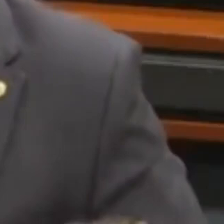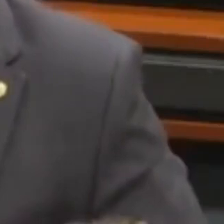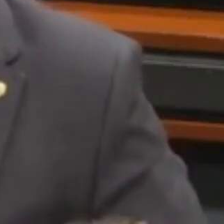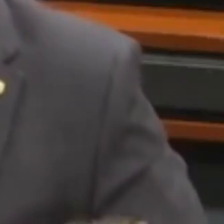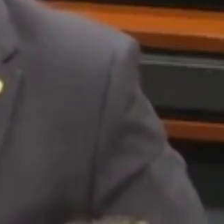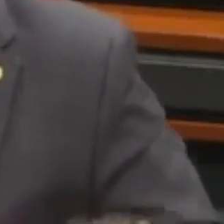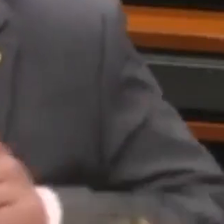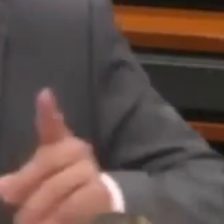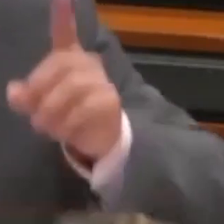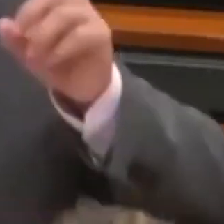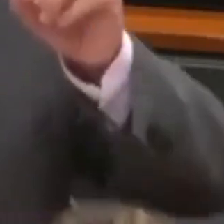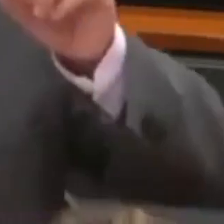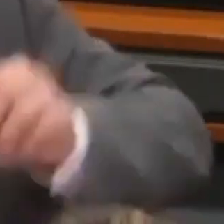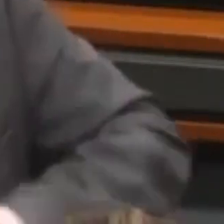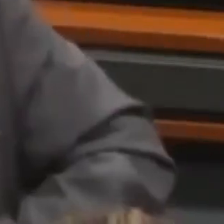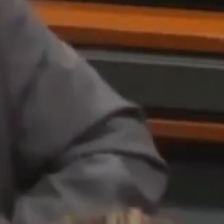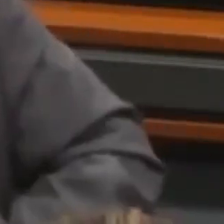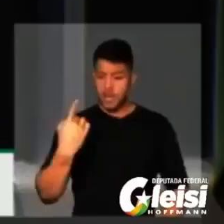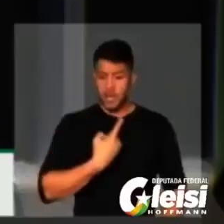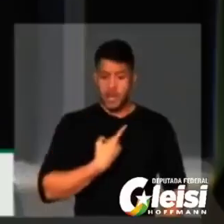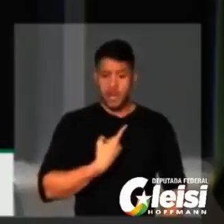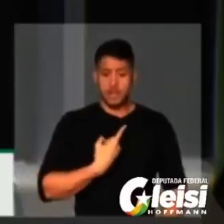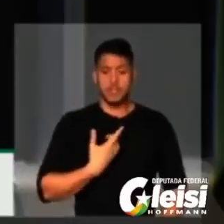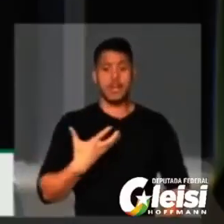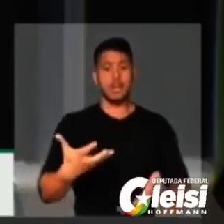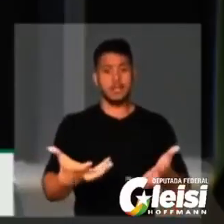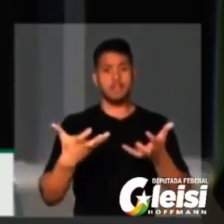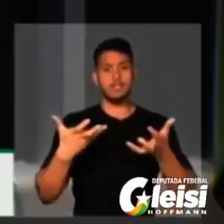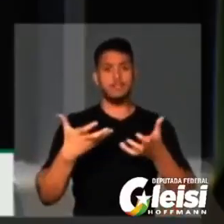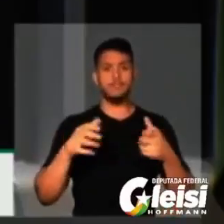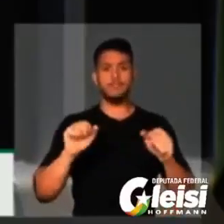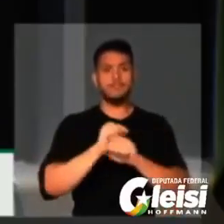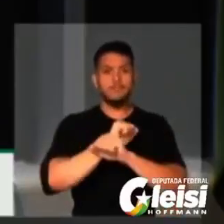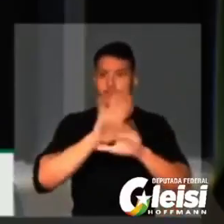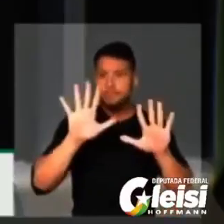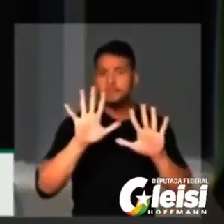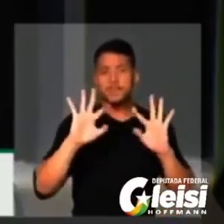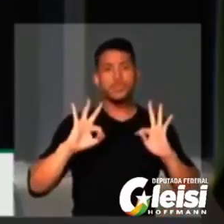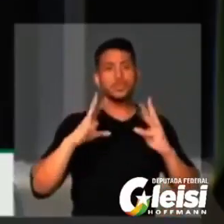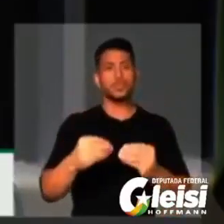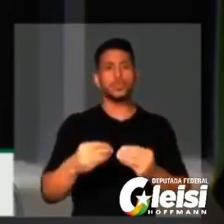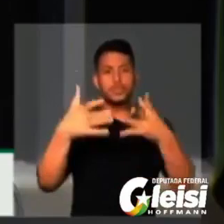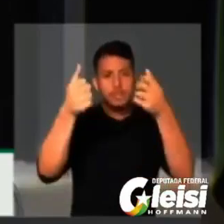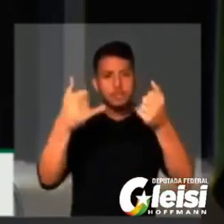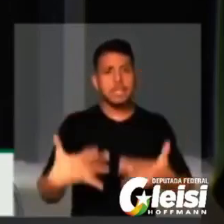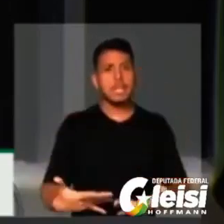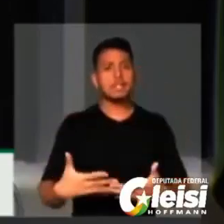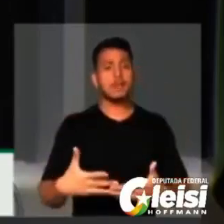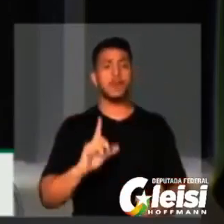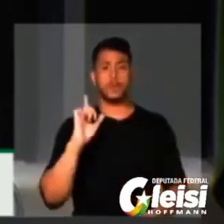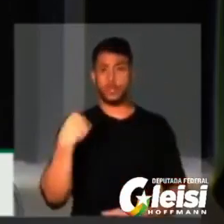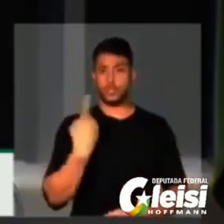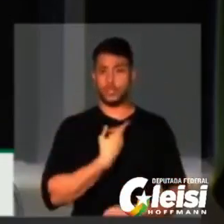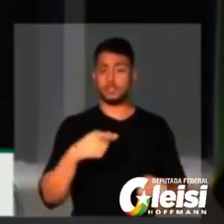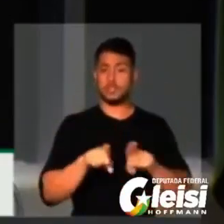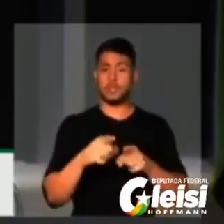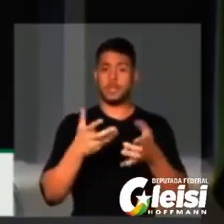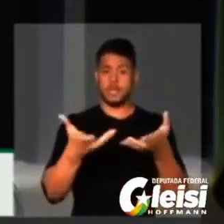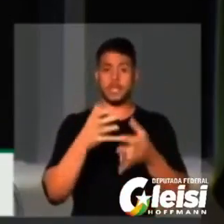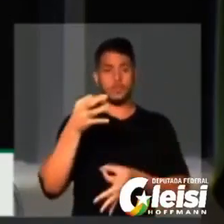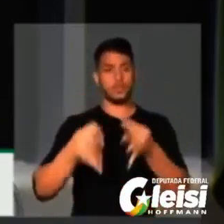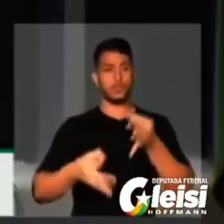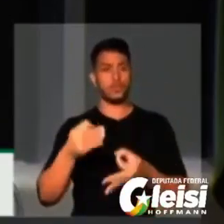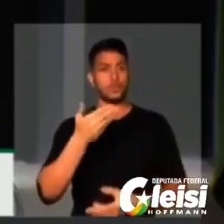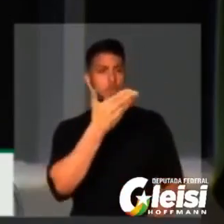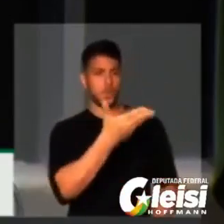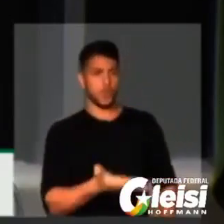injustamente. Quem vai reparar esse dano? Nós queremos esclarecimentos. Sobretudo, nós queremos justiça. Com o